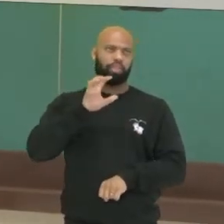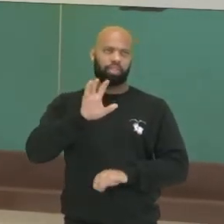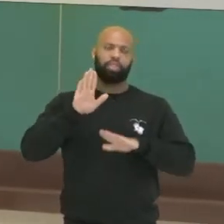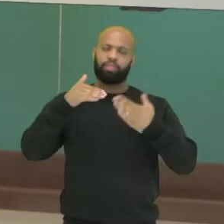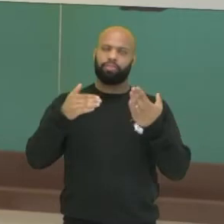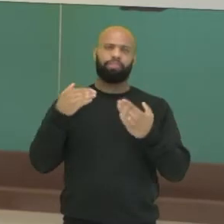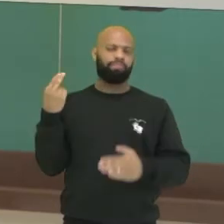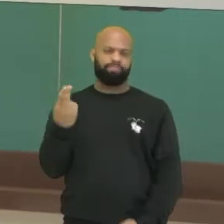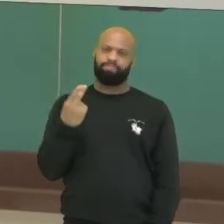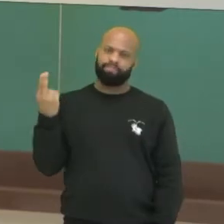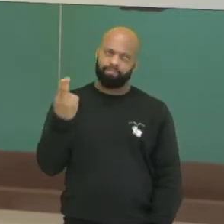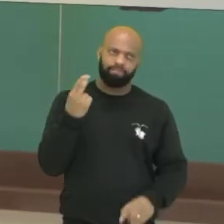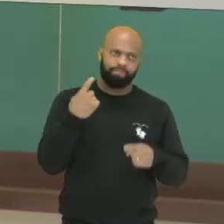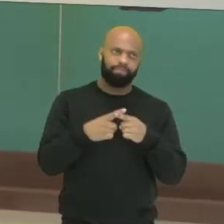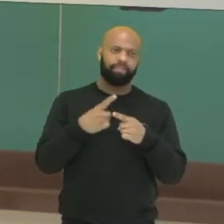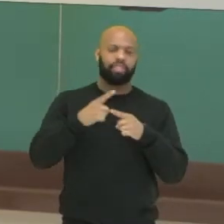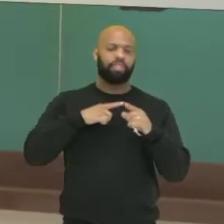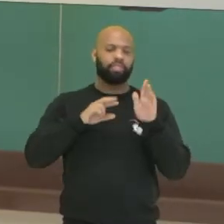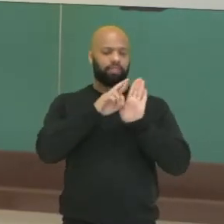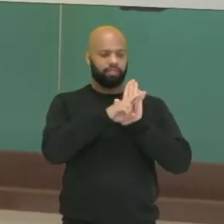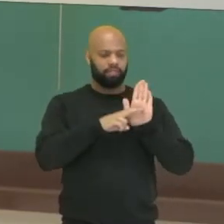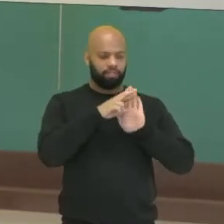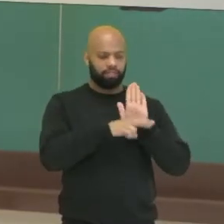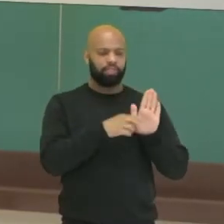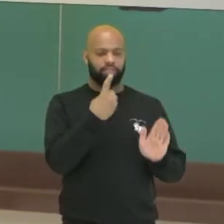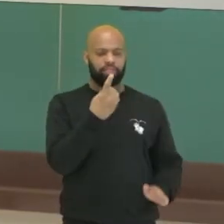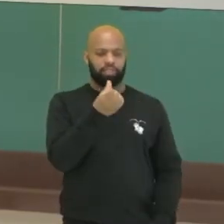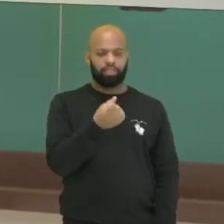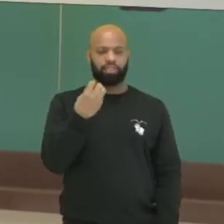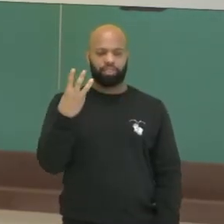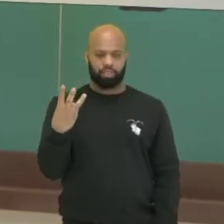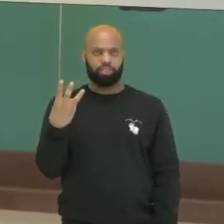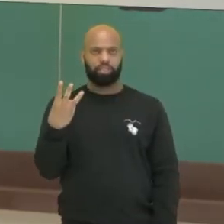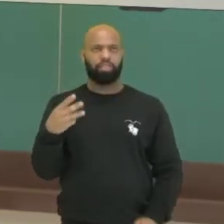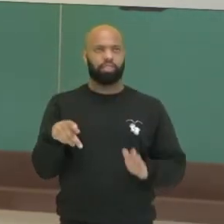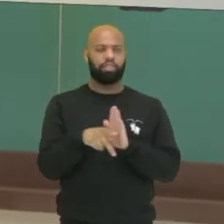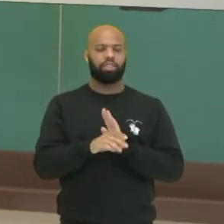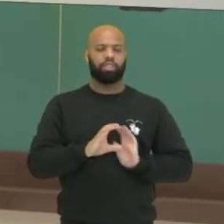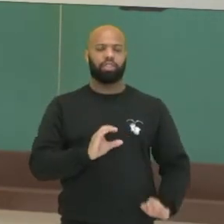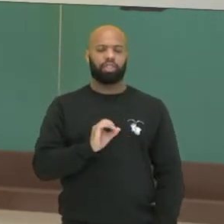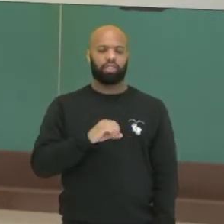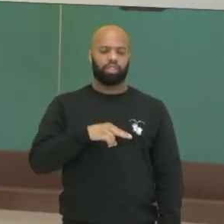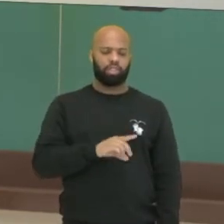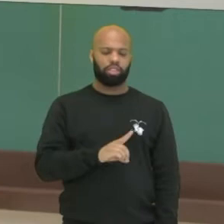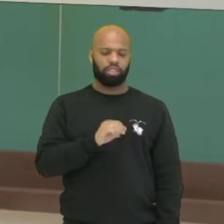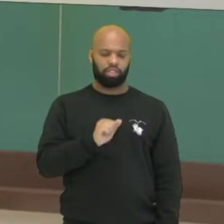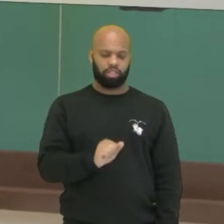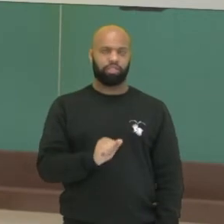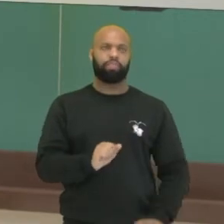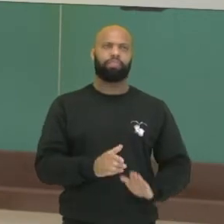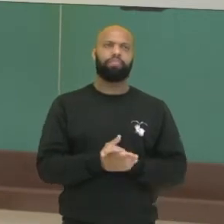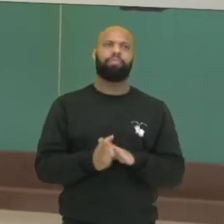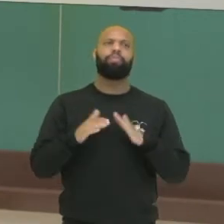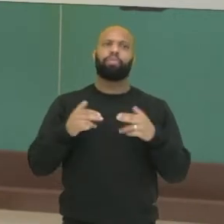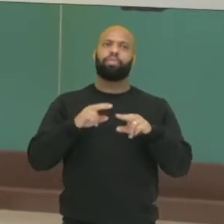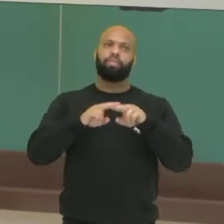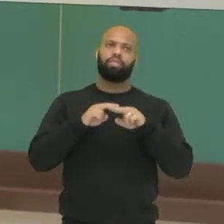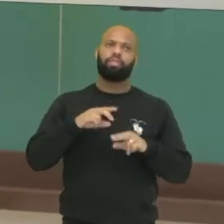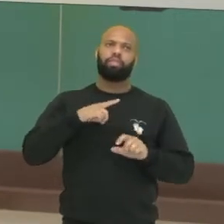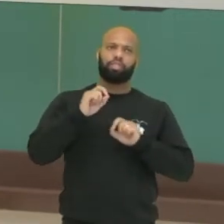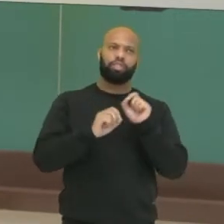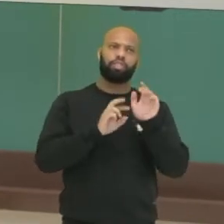possível, segundo a Resolução 163 do CONANDA. Então, por sua vez, a